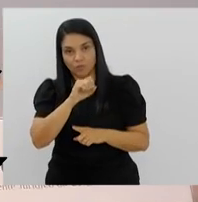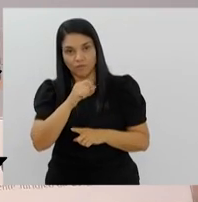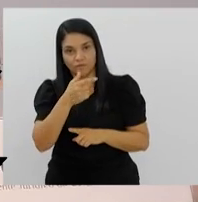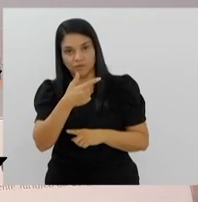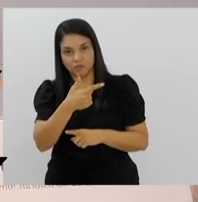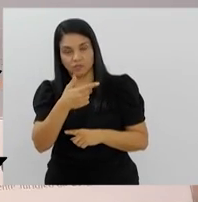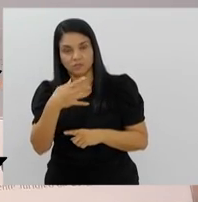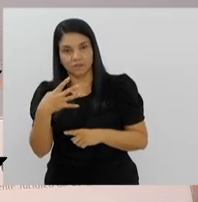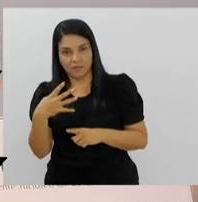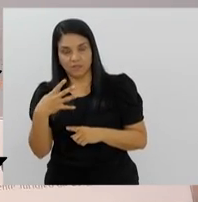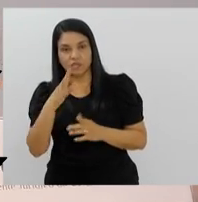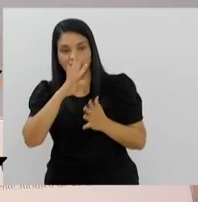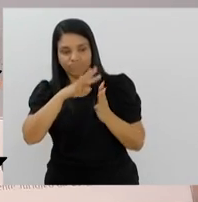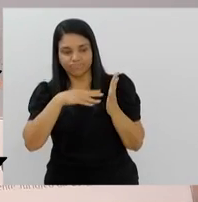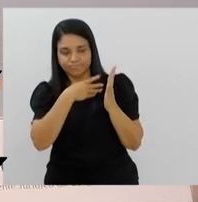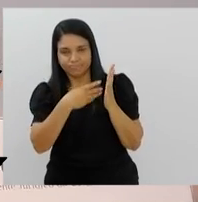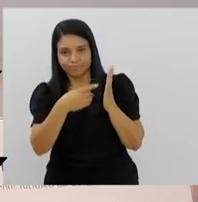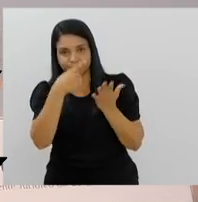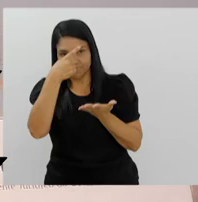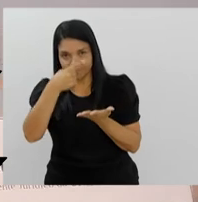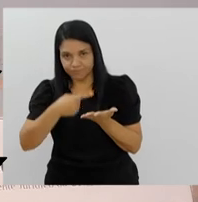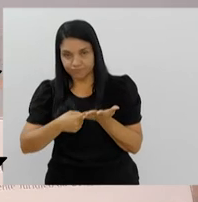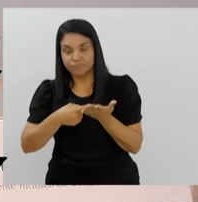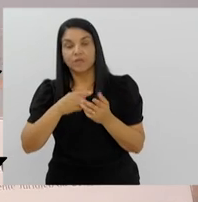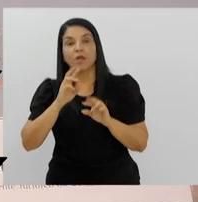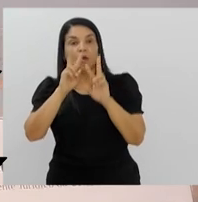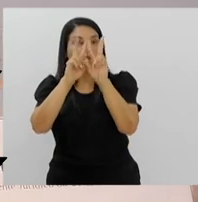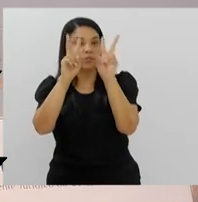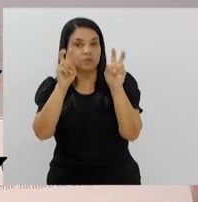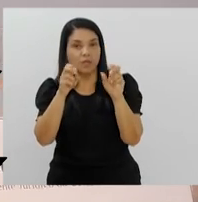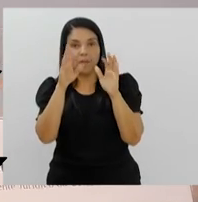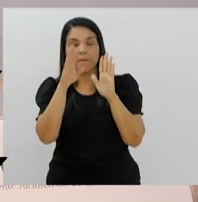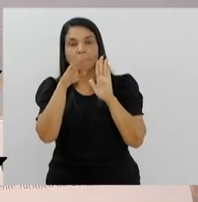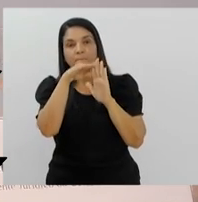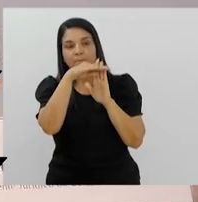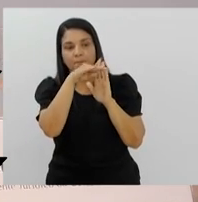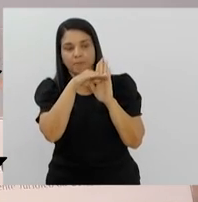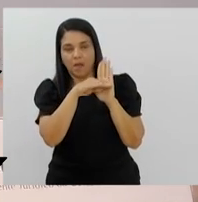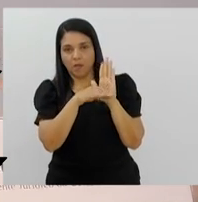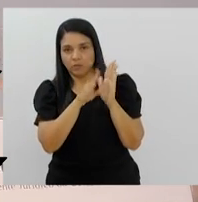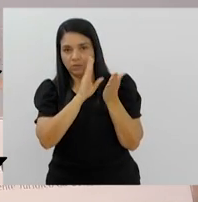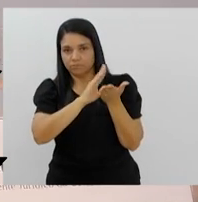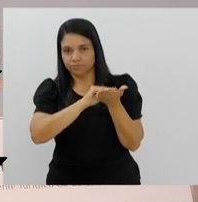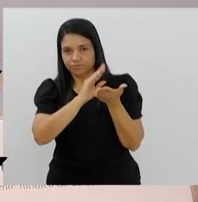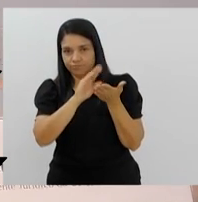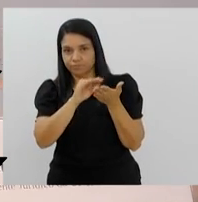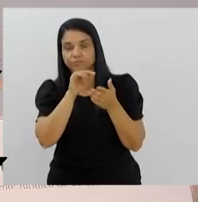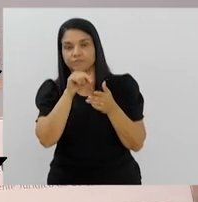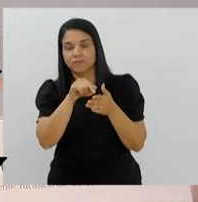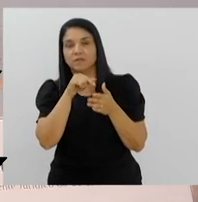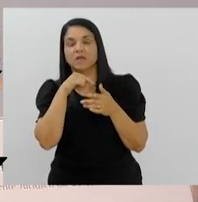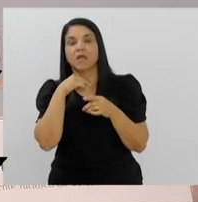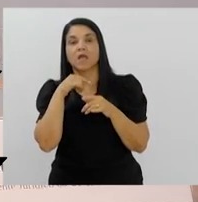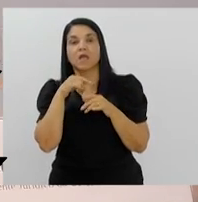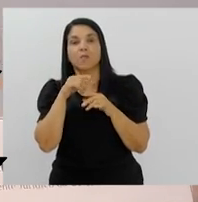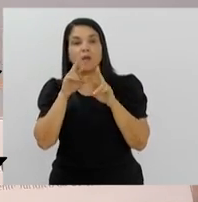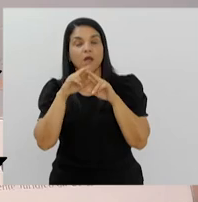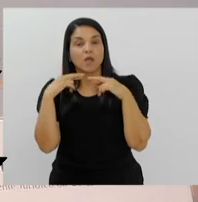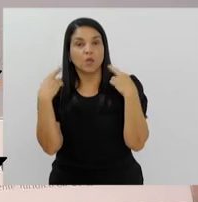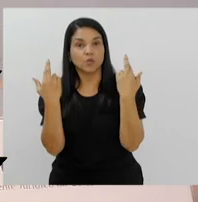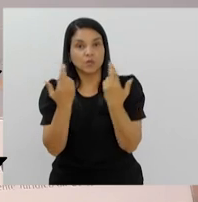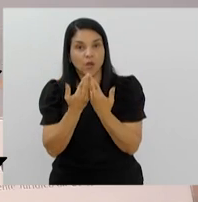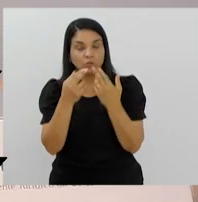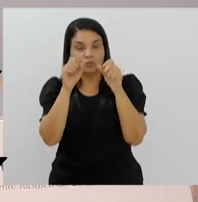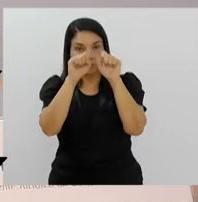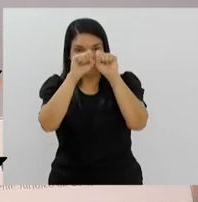agendado e um dos temas de pauta tá com todas as unimeds singulares então é um uma reunião do sistema Unimed